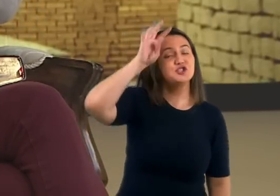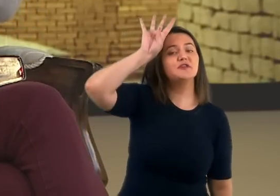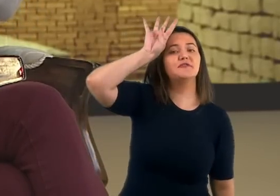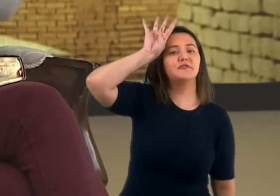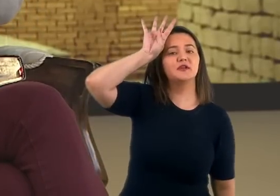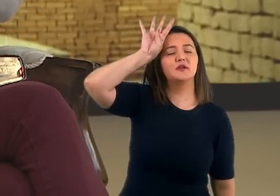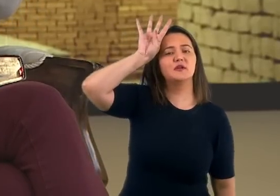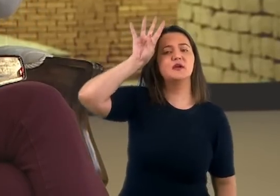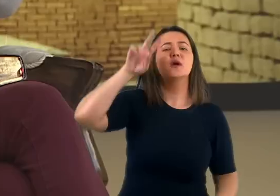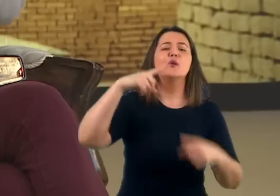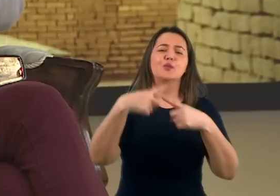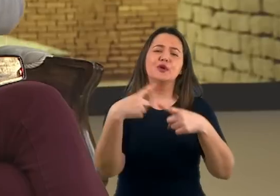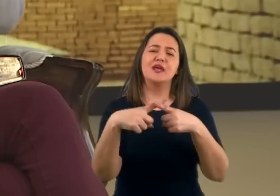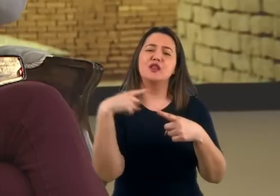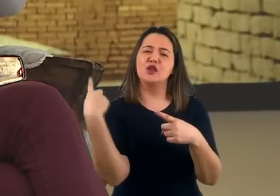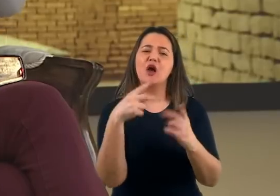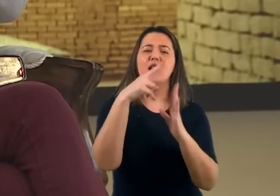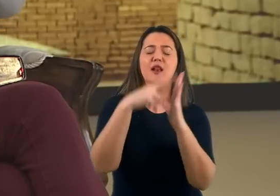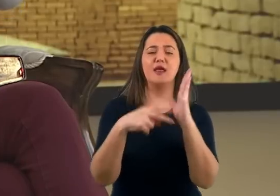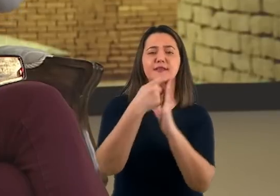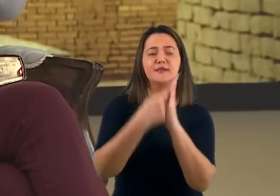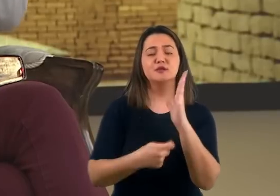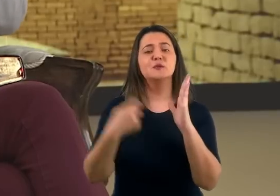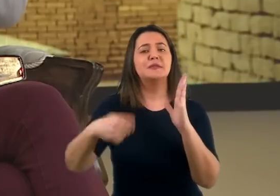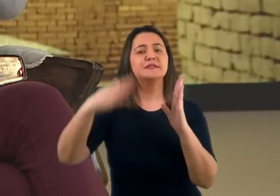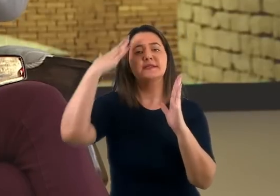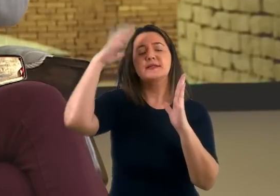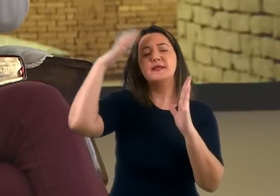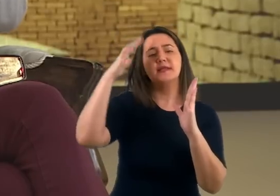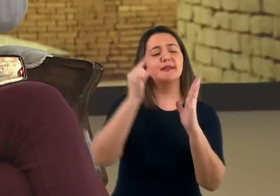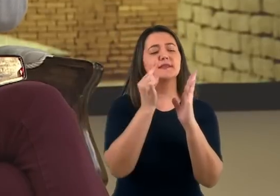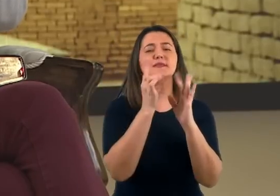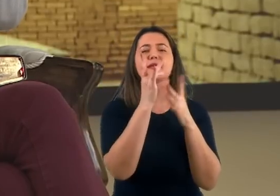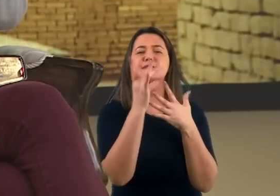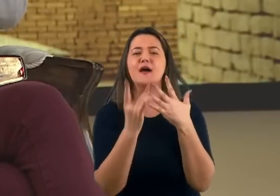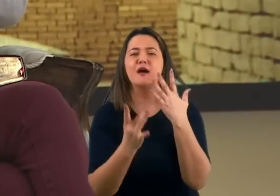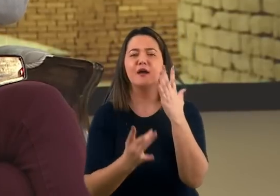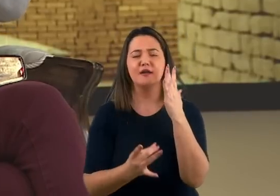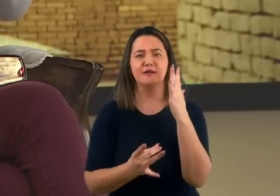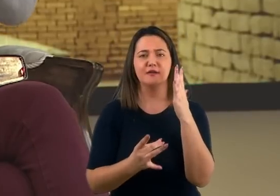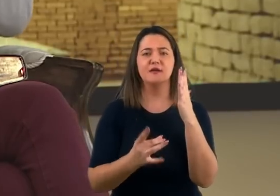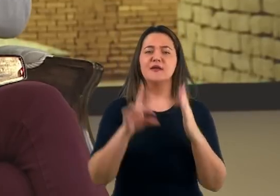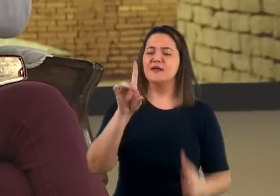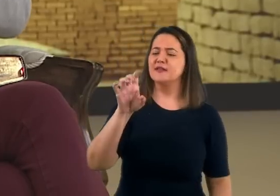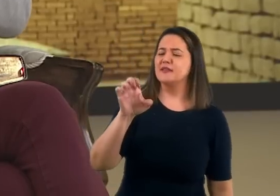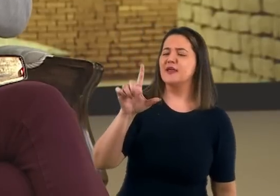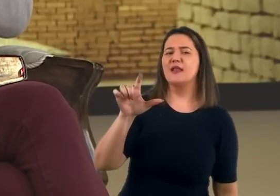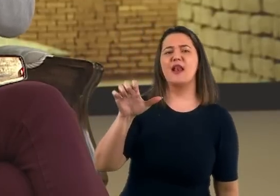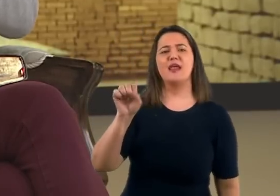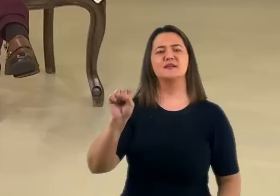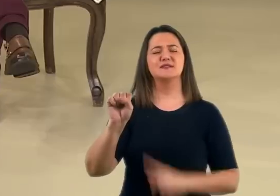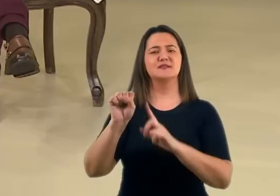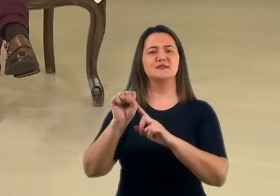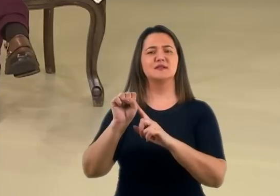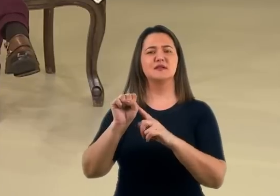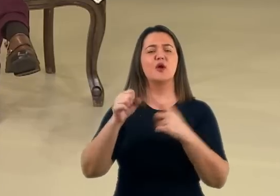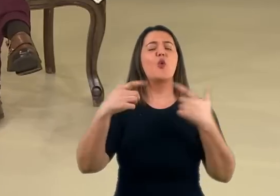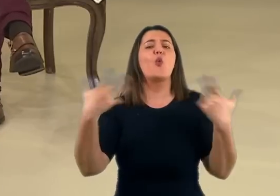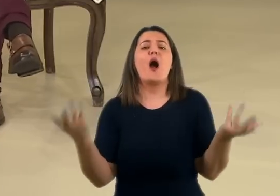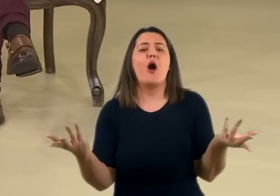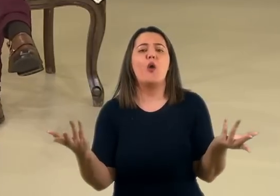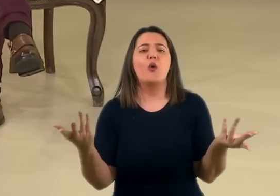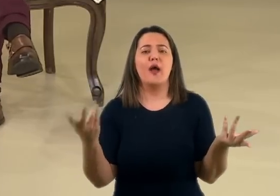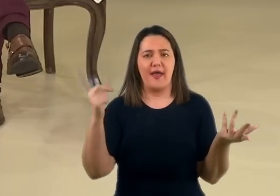pequena parte, desse detalhe da profecia, fará toda a diferença. Não é uma coisa pueril. Os